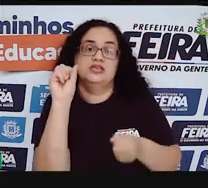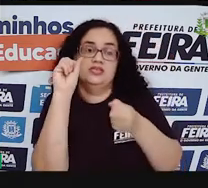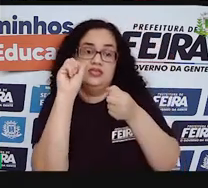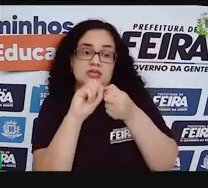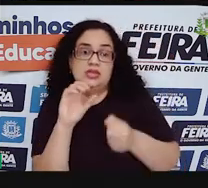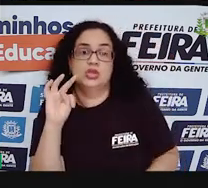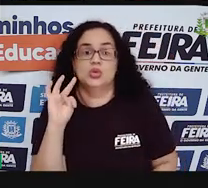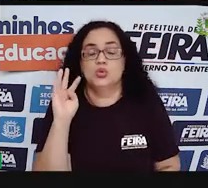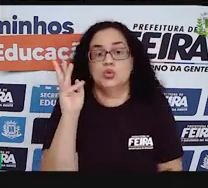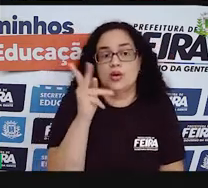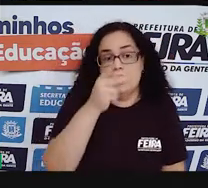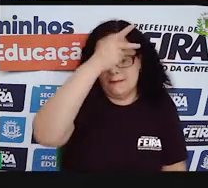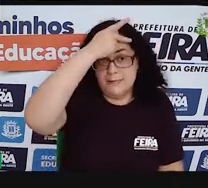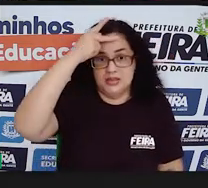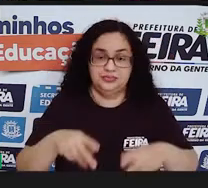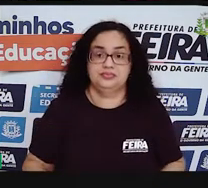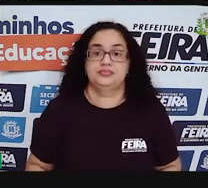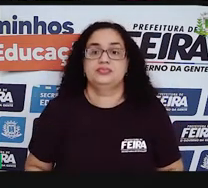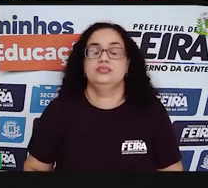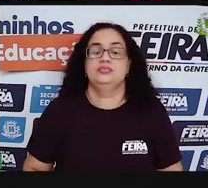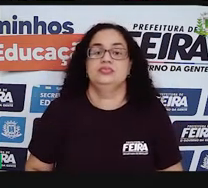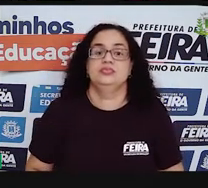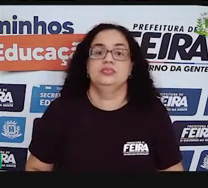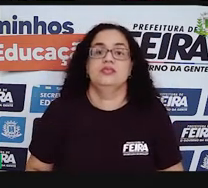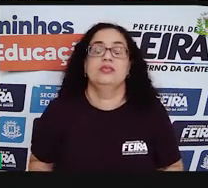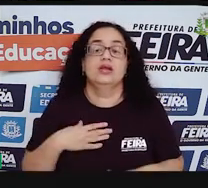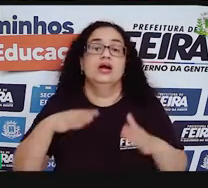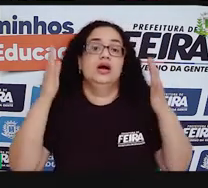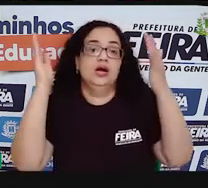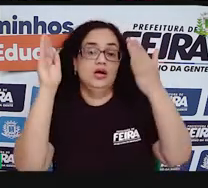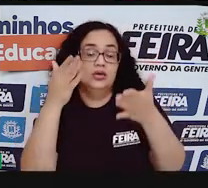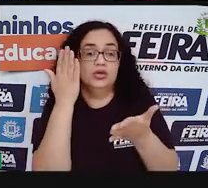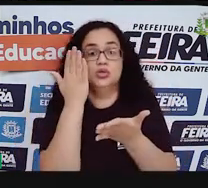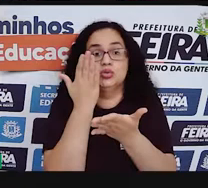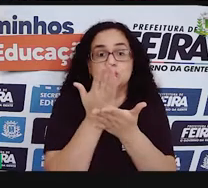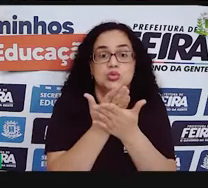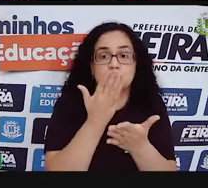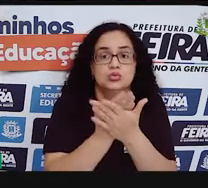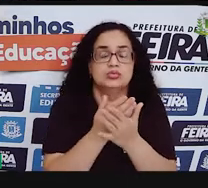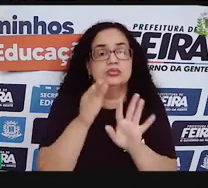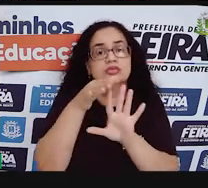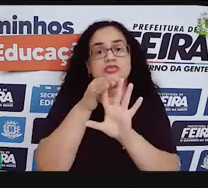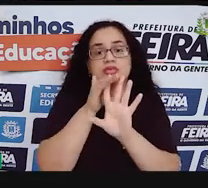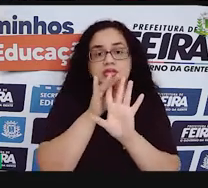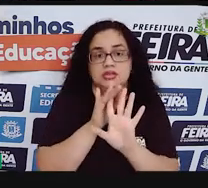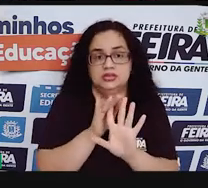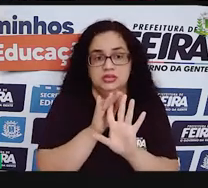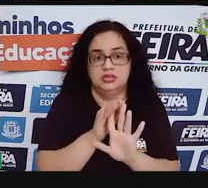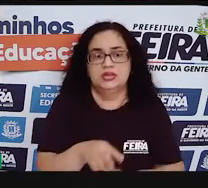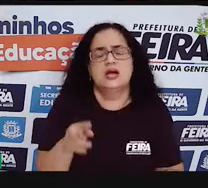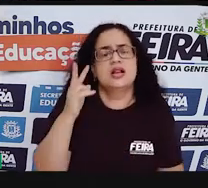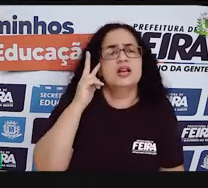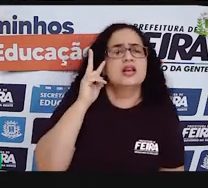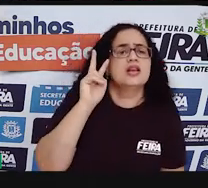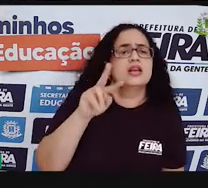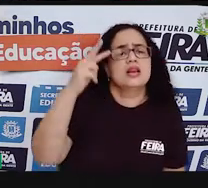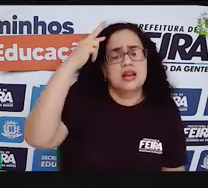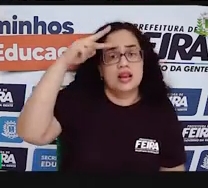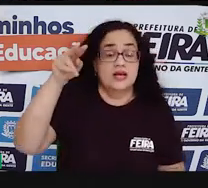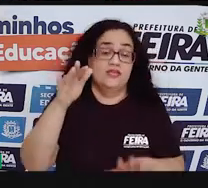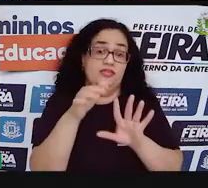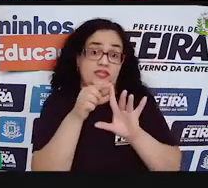fabricados, são feitos pelo homem. E agora a gente vai estudar sobre flexibilidade. E quando a gente fala